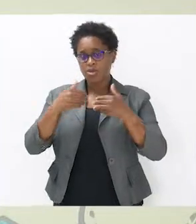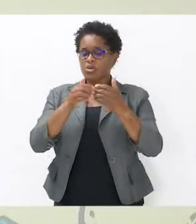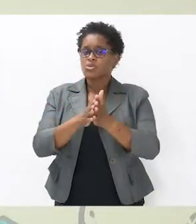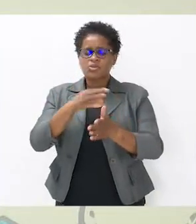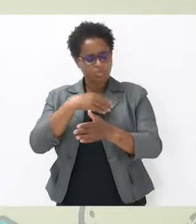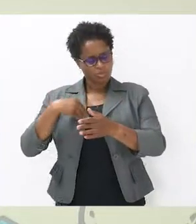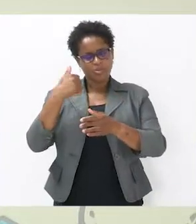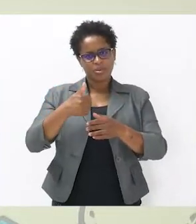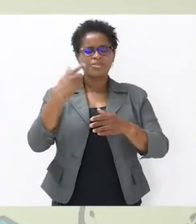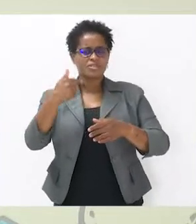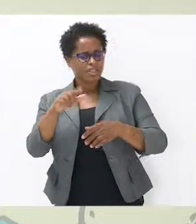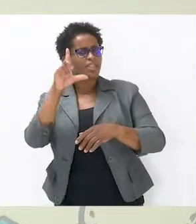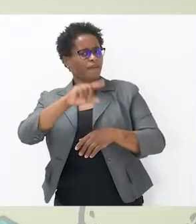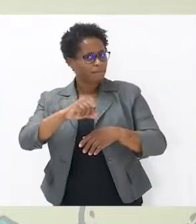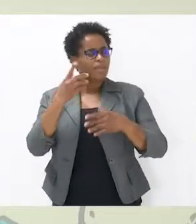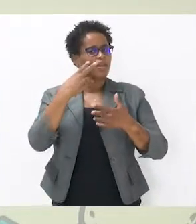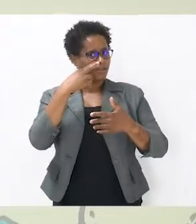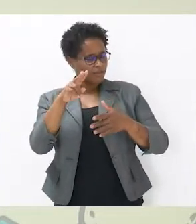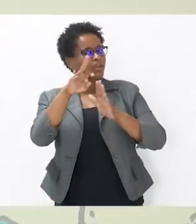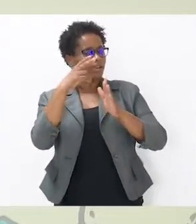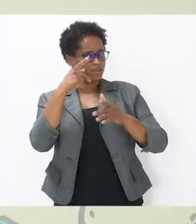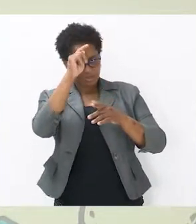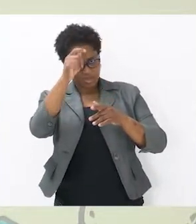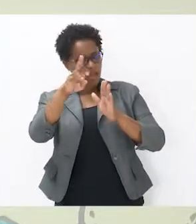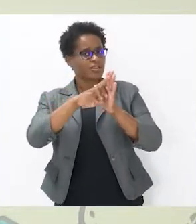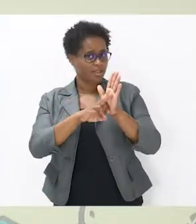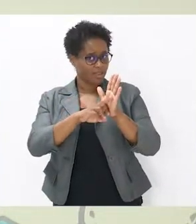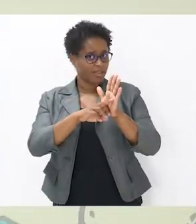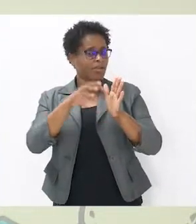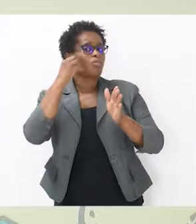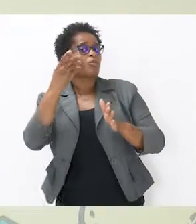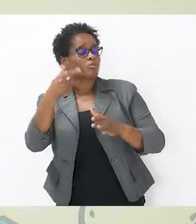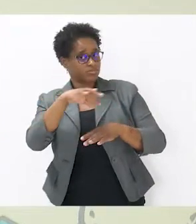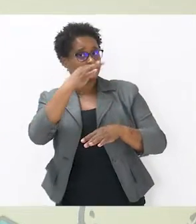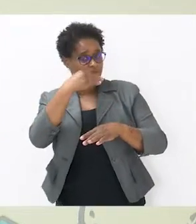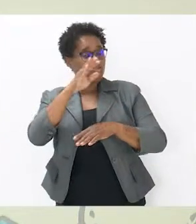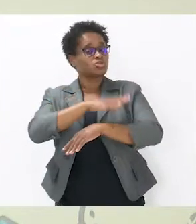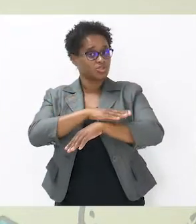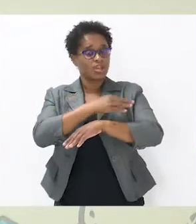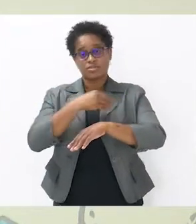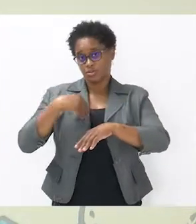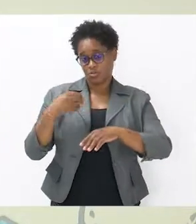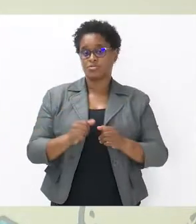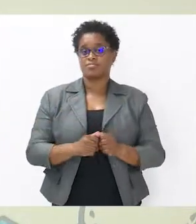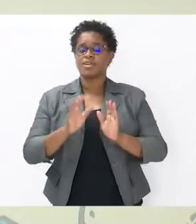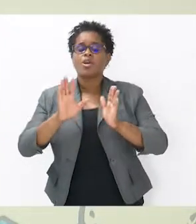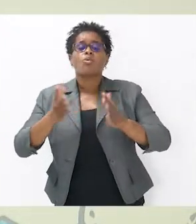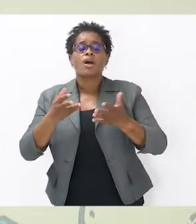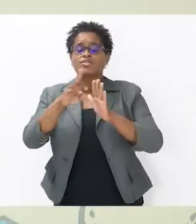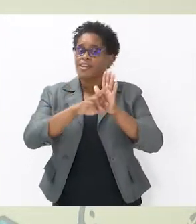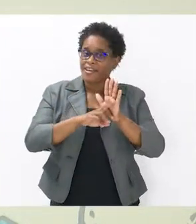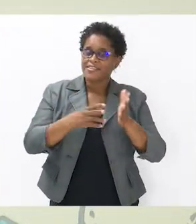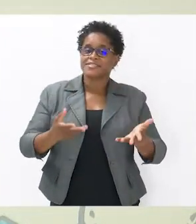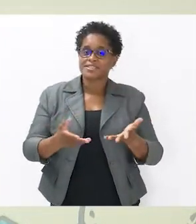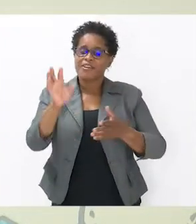estejam bem e que estejam também a seguir as regras, como manda as autoridades de saúde. Portanto, quais são as